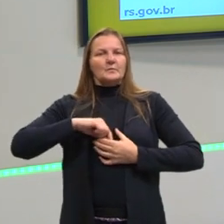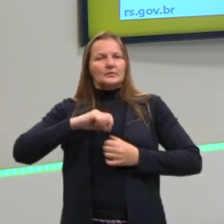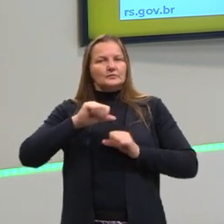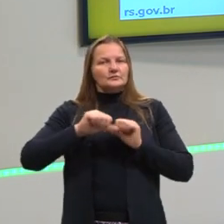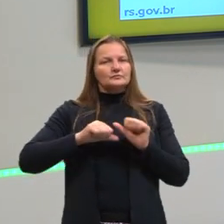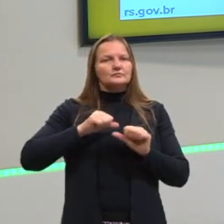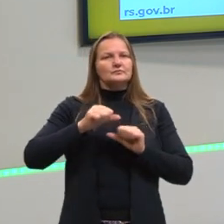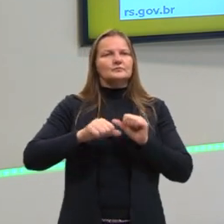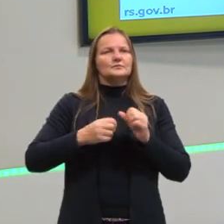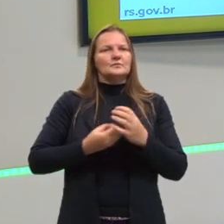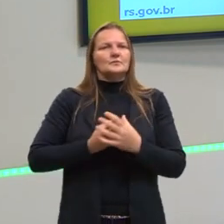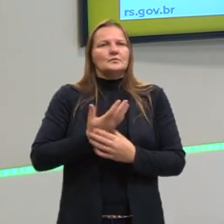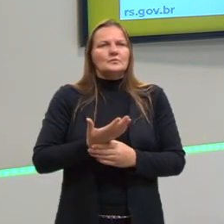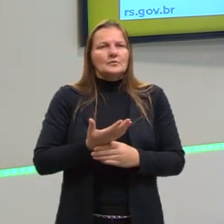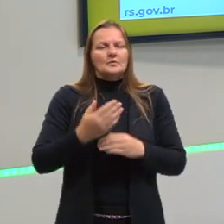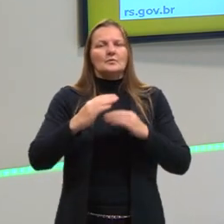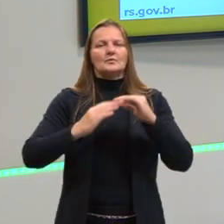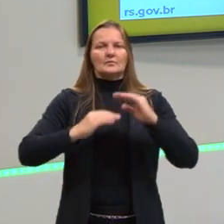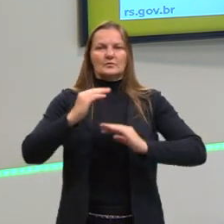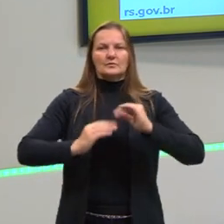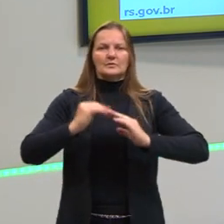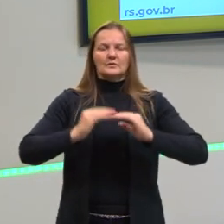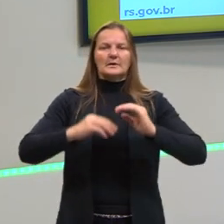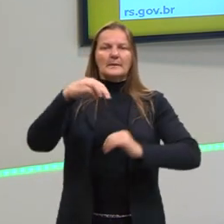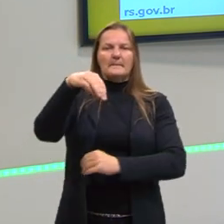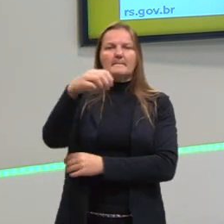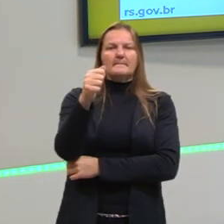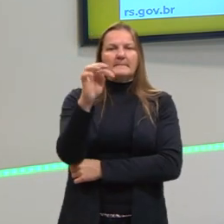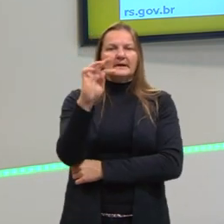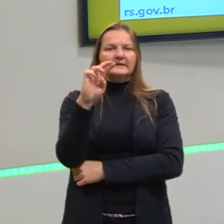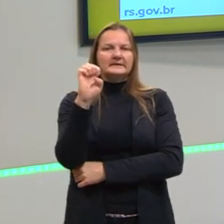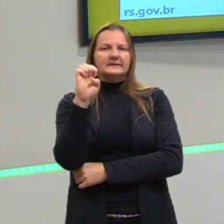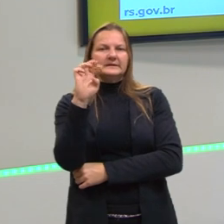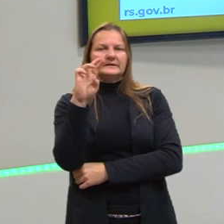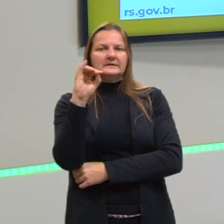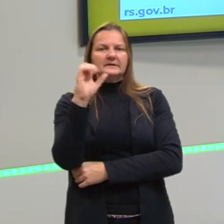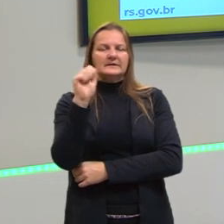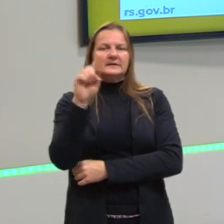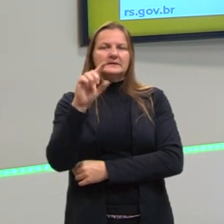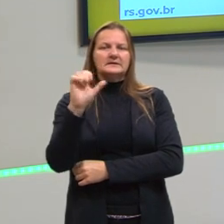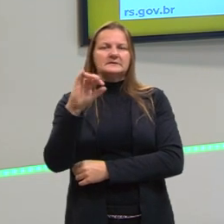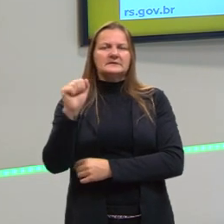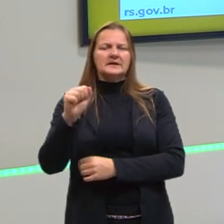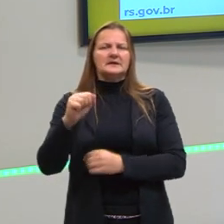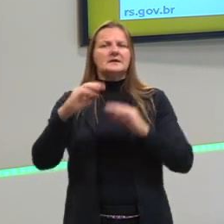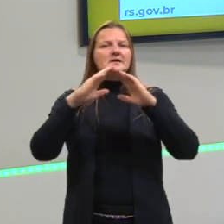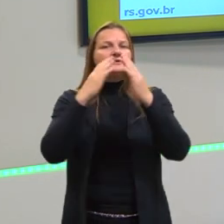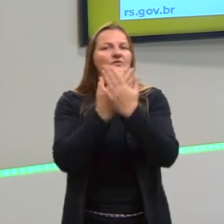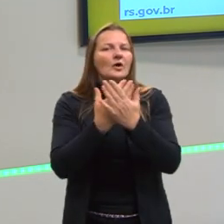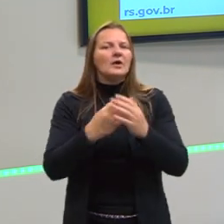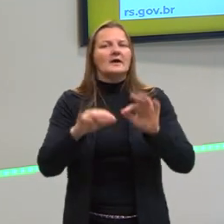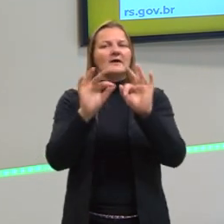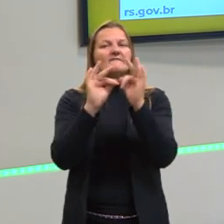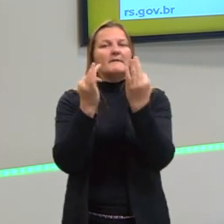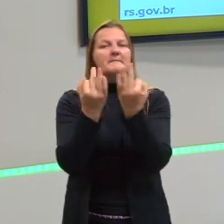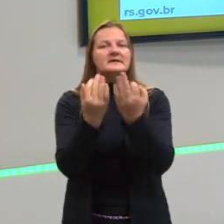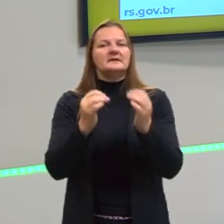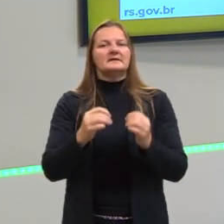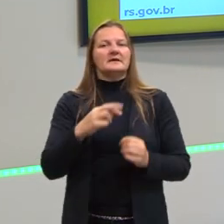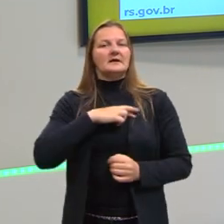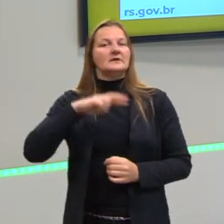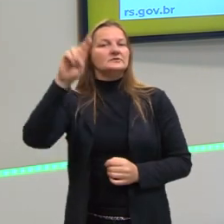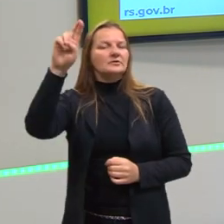objetivas e se materializam então a escola a família a religião é a objetividade